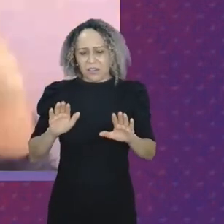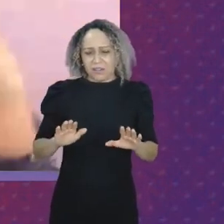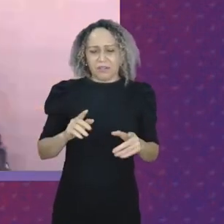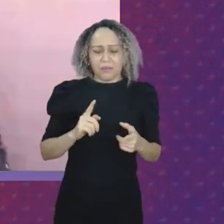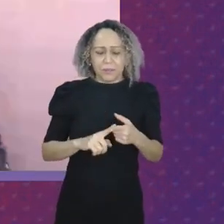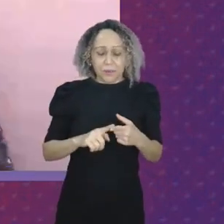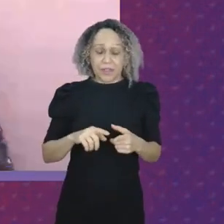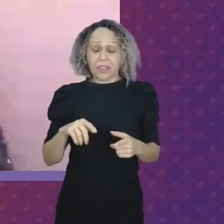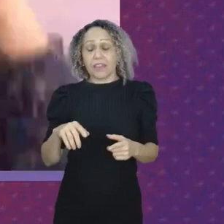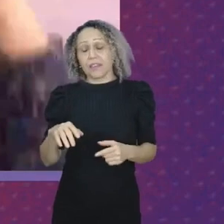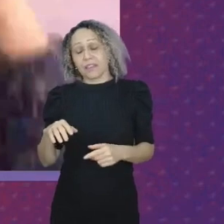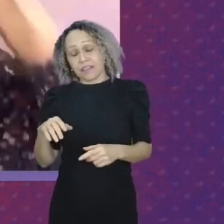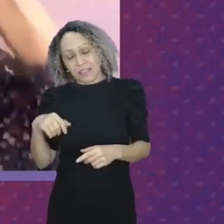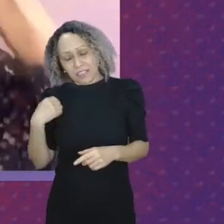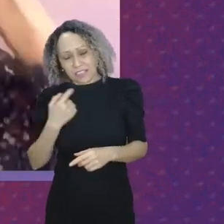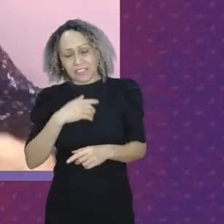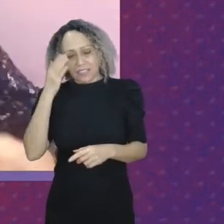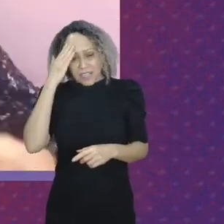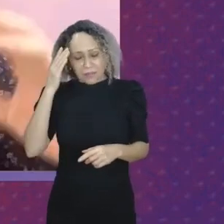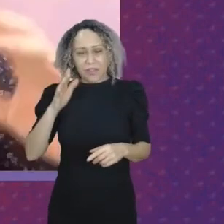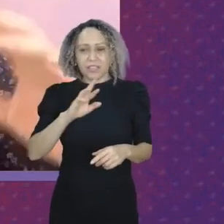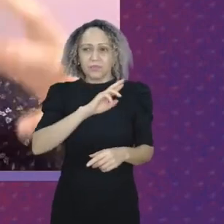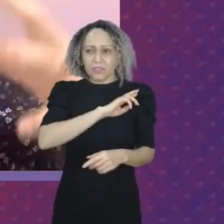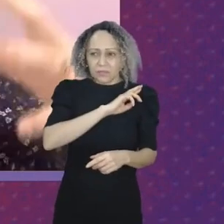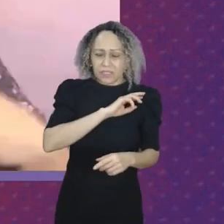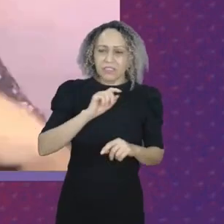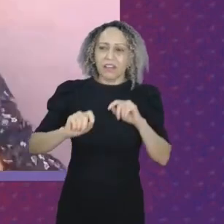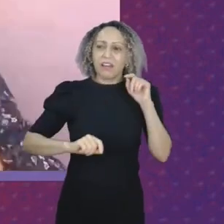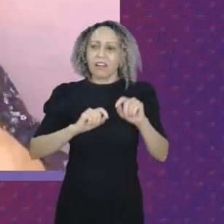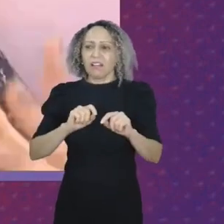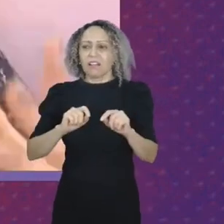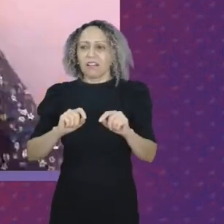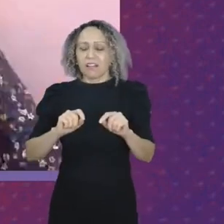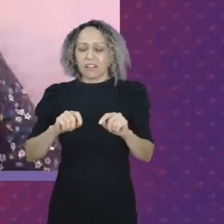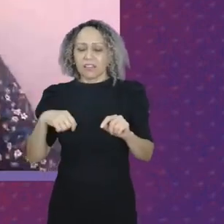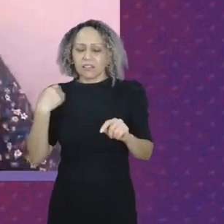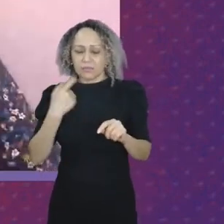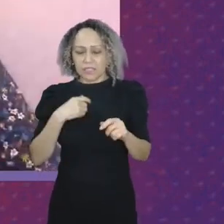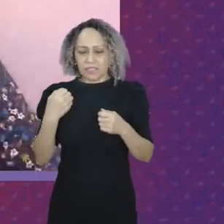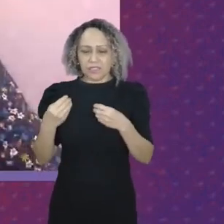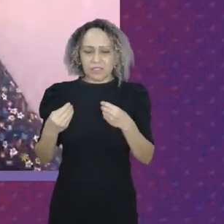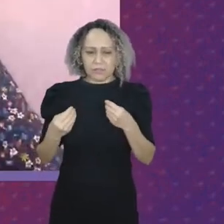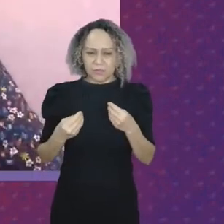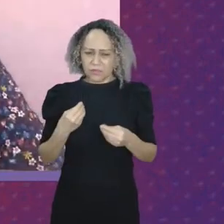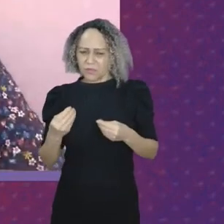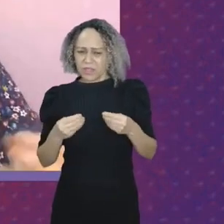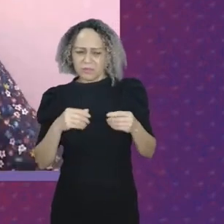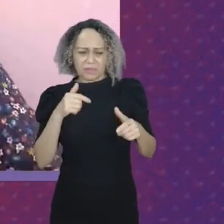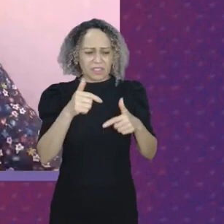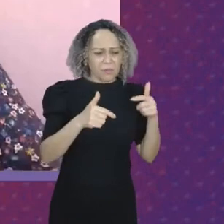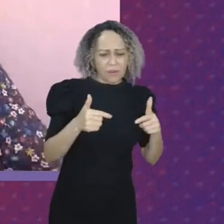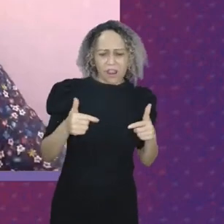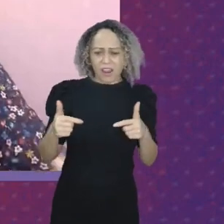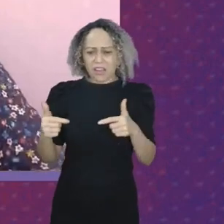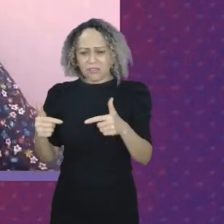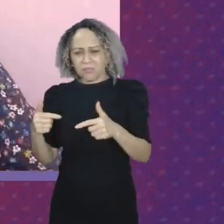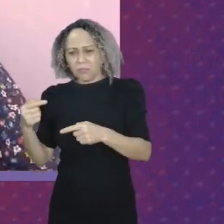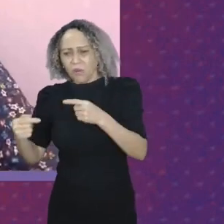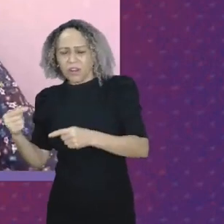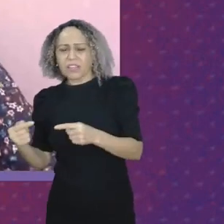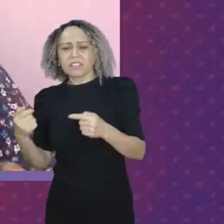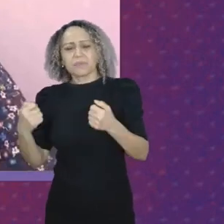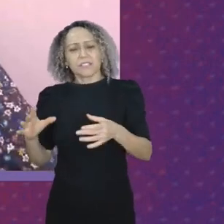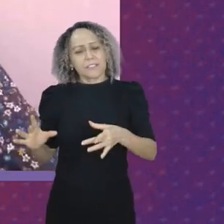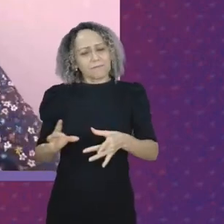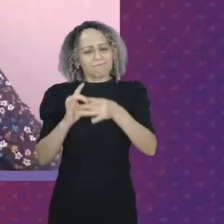gente precisa avançar, né? A gente precisa alinhar isso com as expectativas de um trabalho, mas eu tenho certeza que a